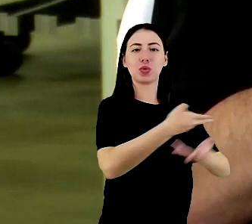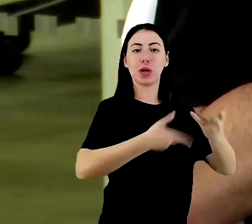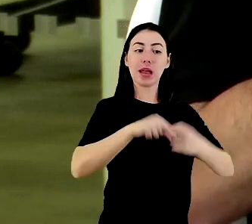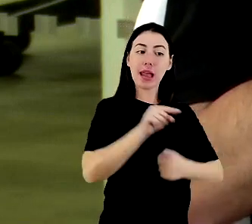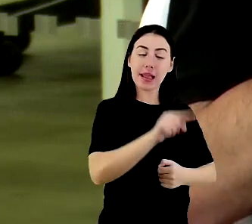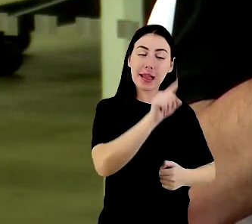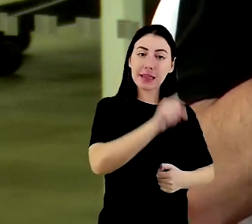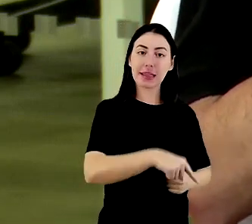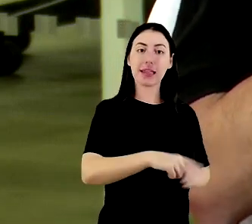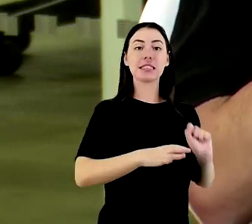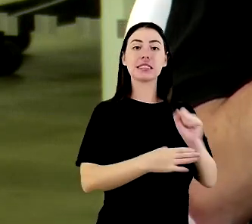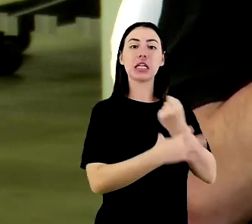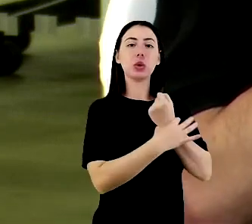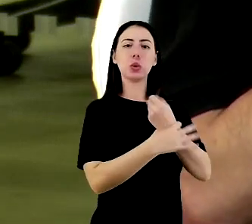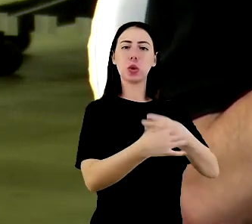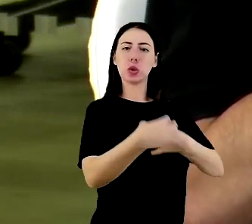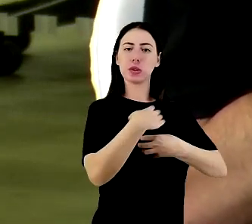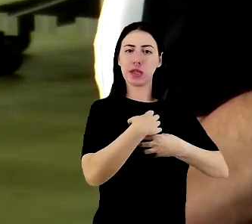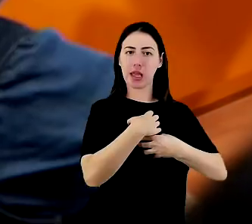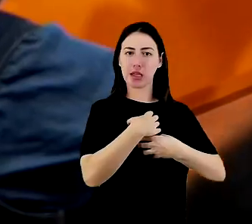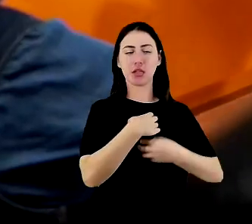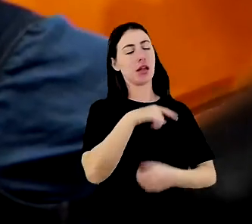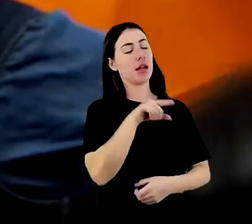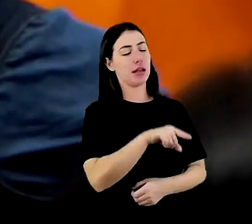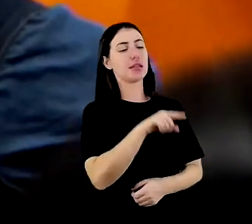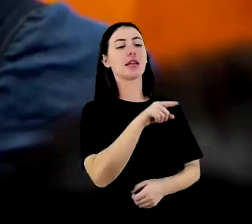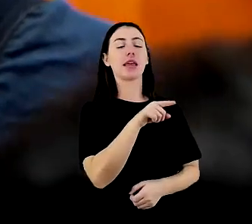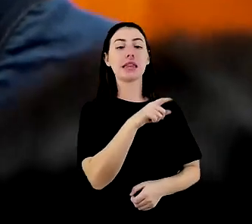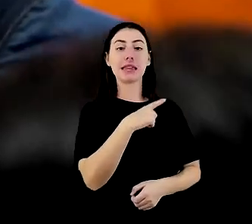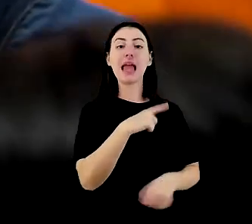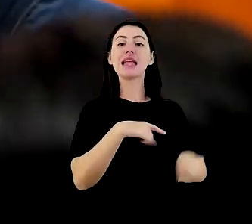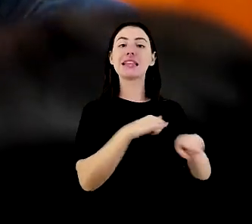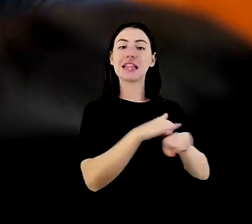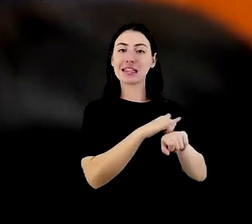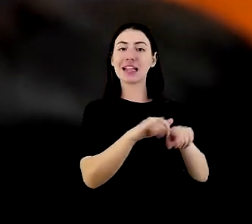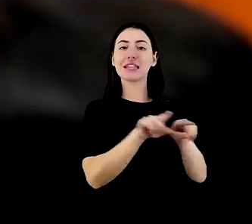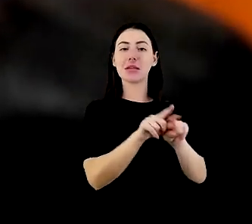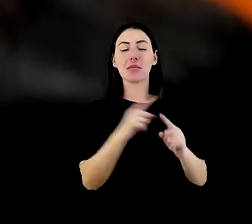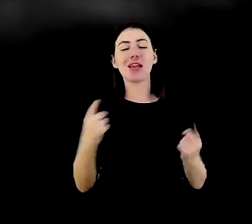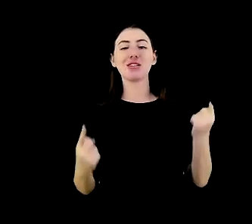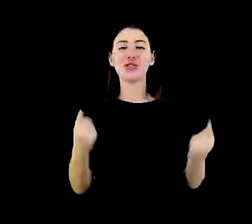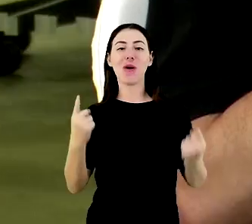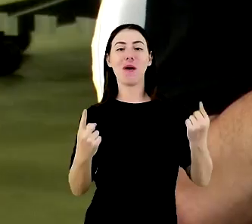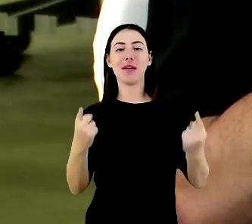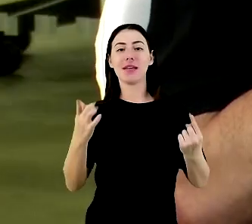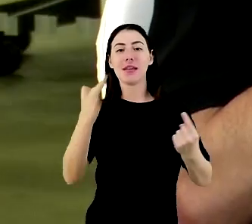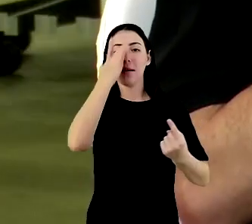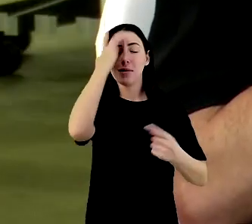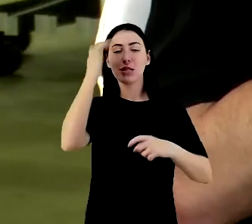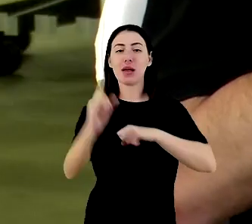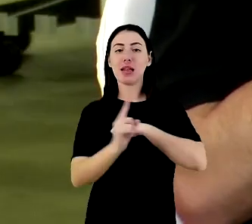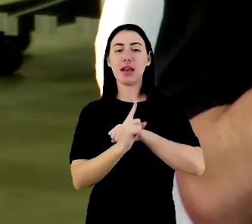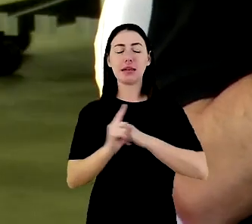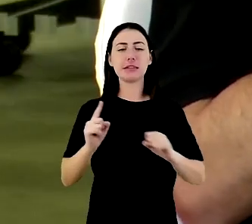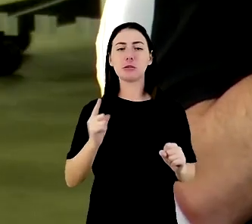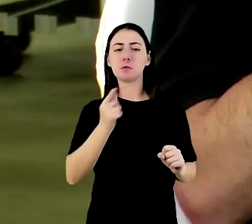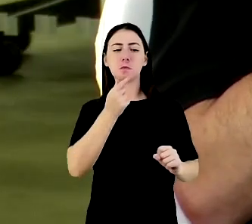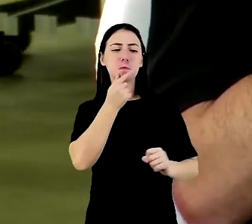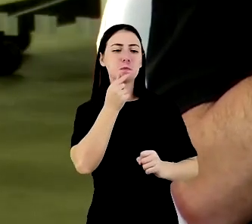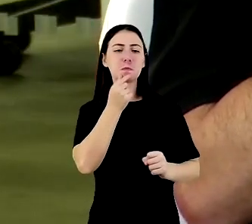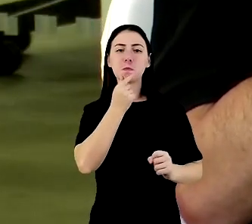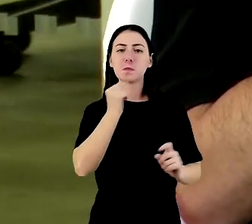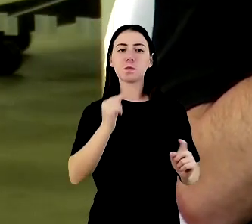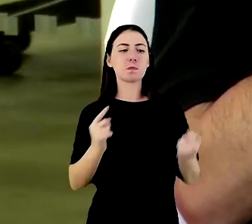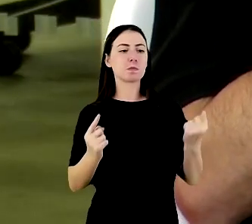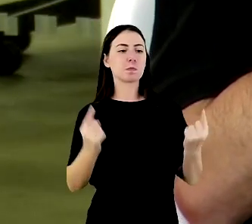diferenciado. Você vê instituições financeiras, né? Eu gosto de dar o exemplo de uma instituição como a XP, que ela conseguiu juntar as